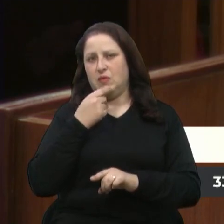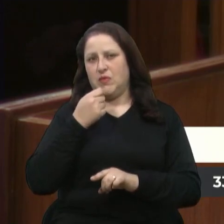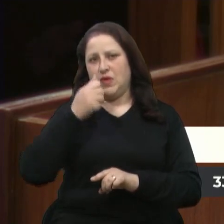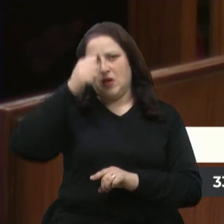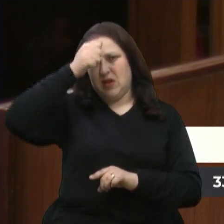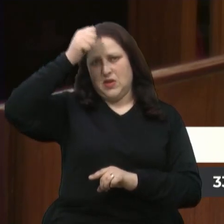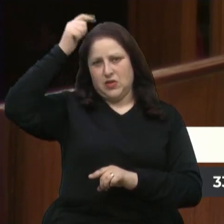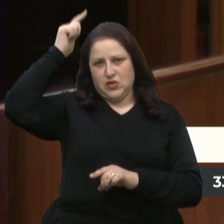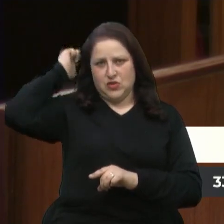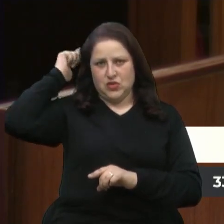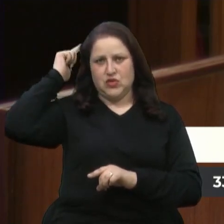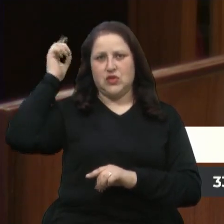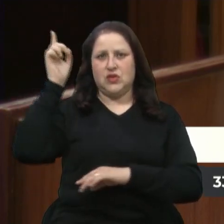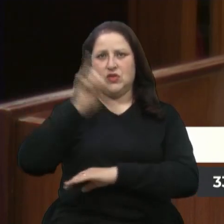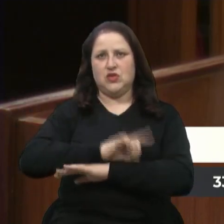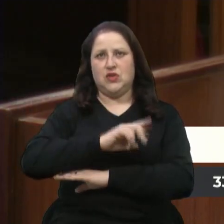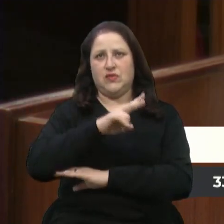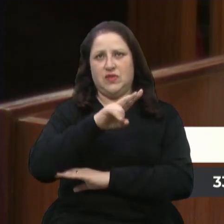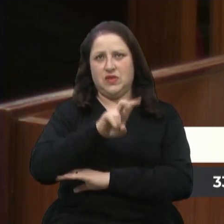dia